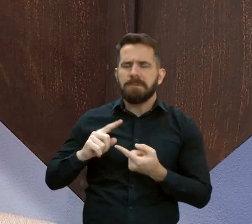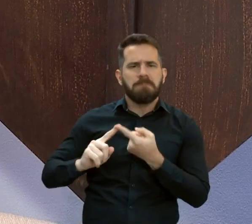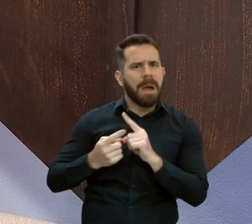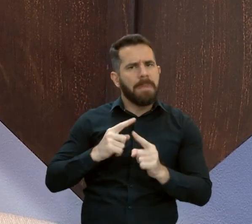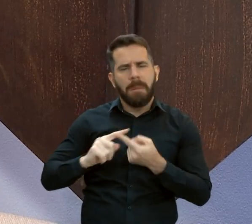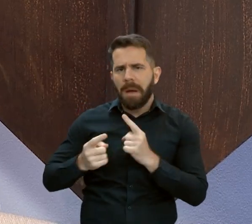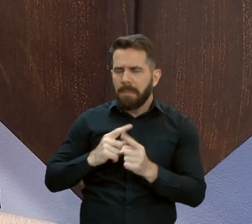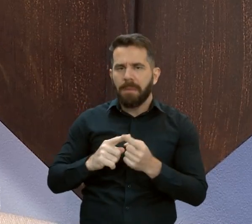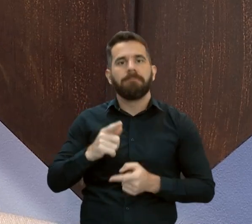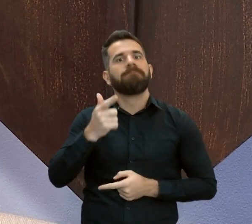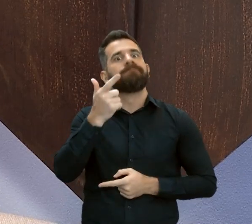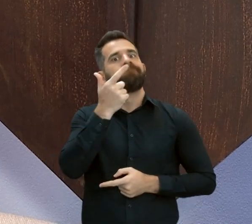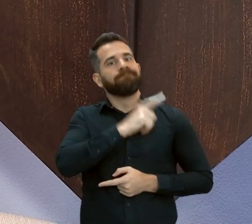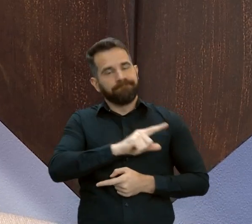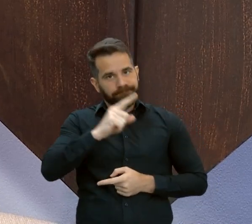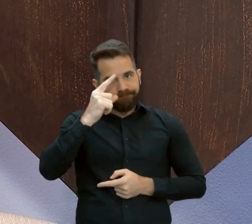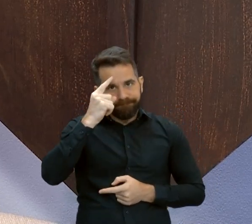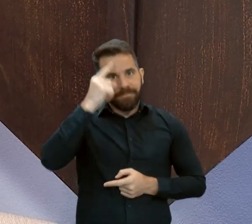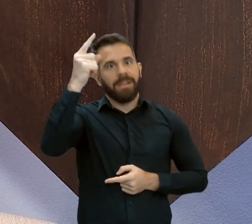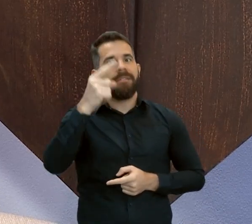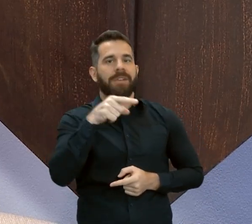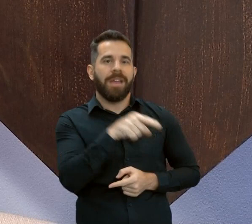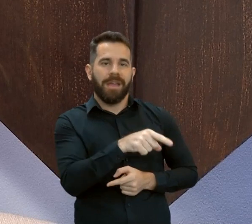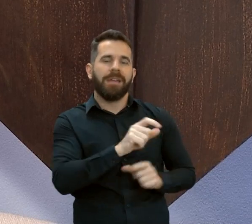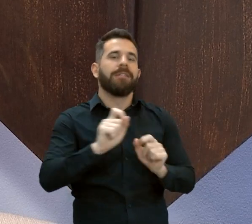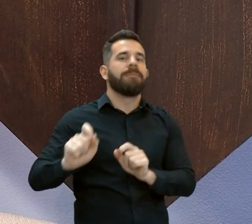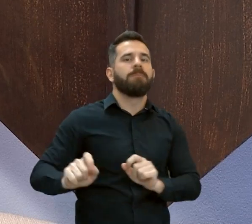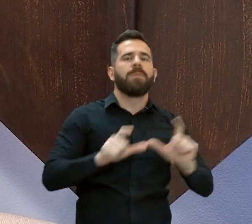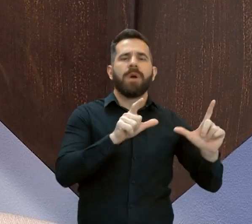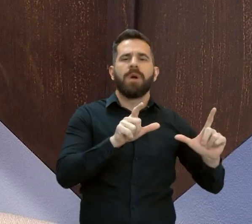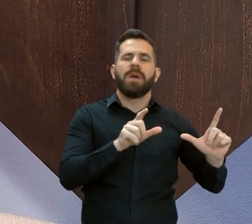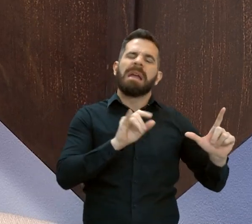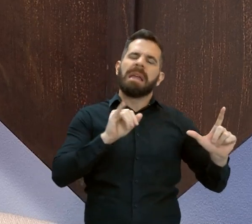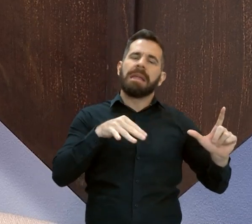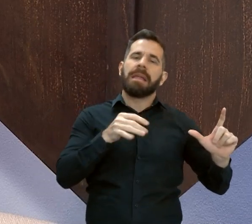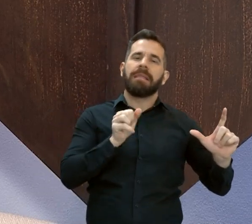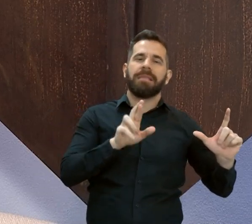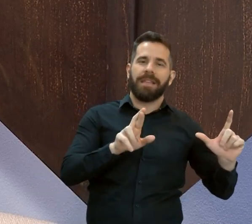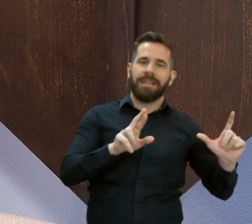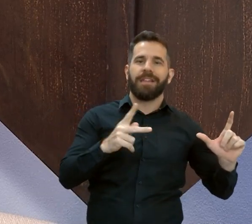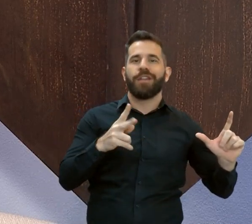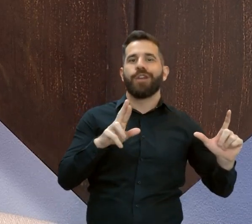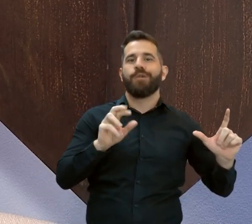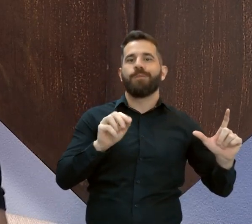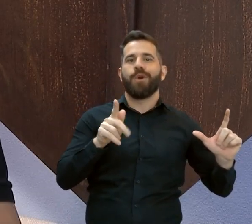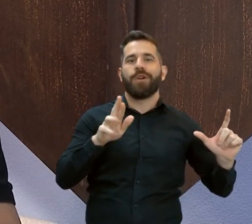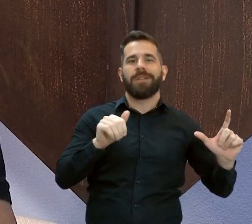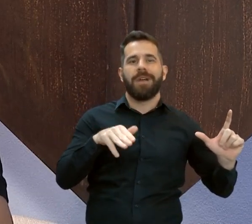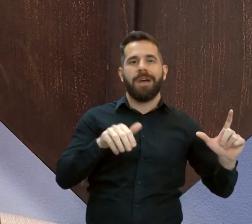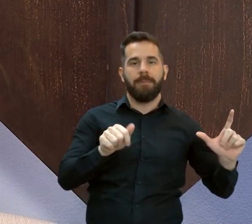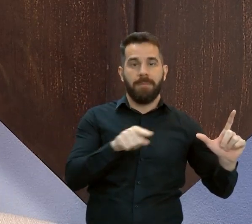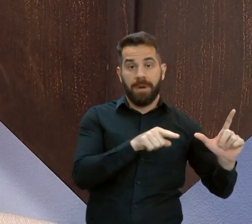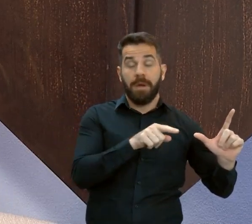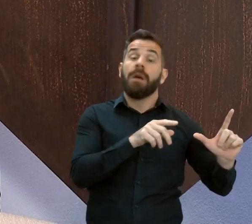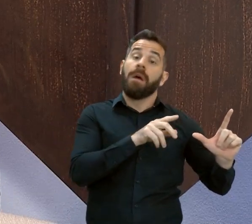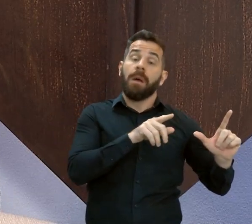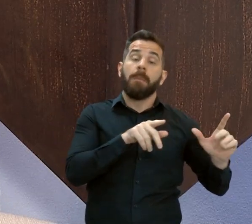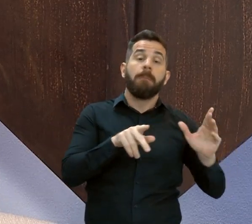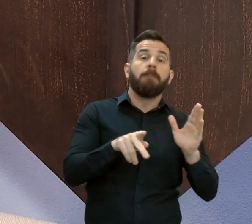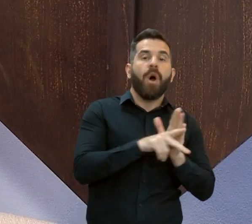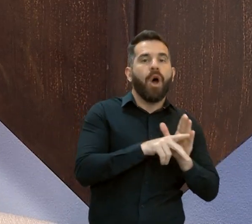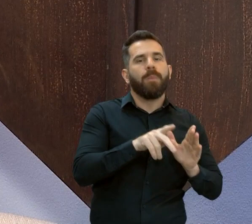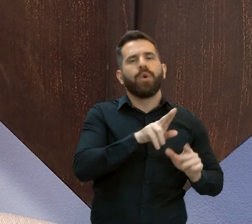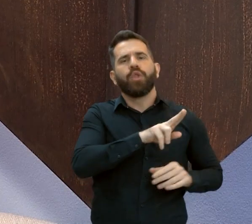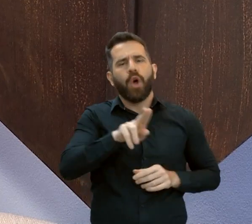até hoje, né, esse interprograma aqui na TV, que realmente é muito bom para mim, né, para os estudantes que participam